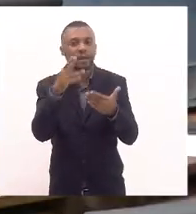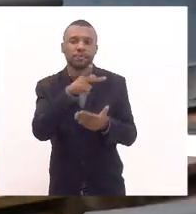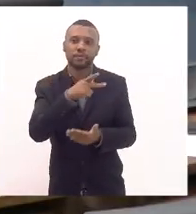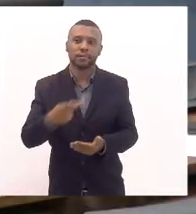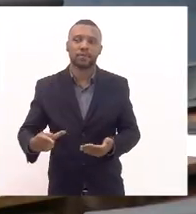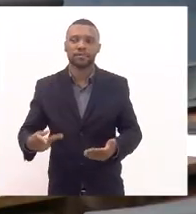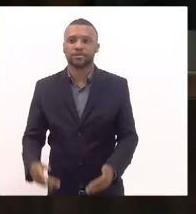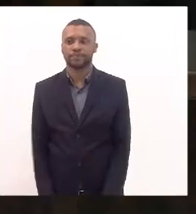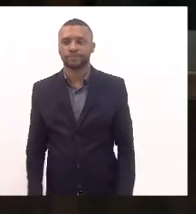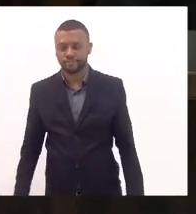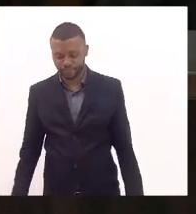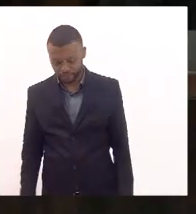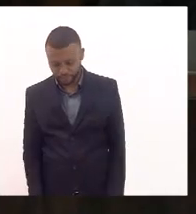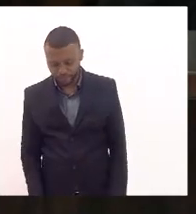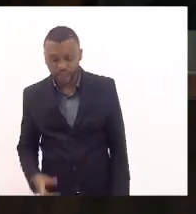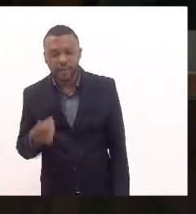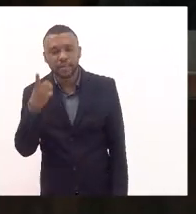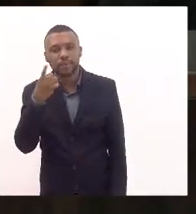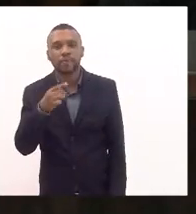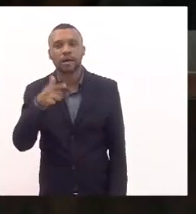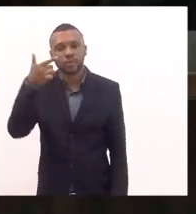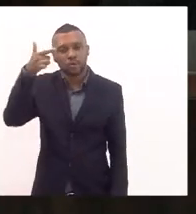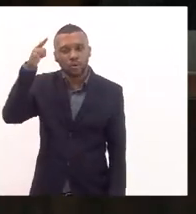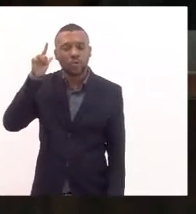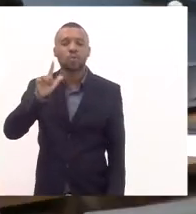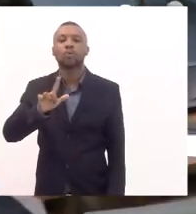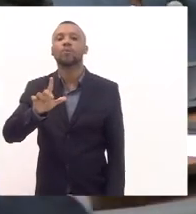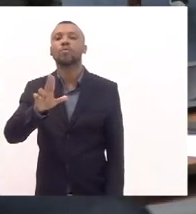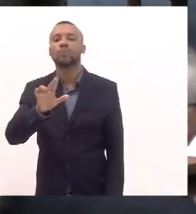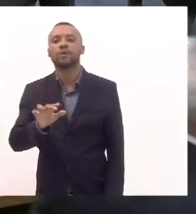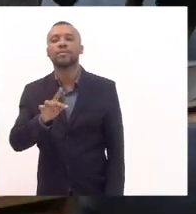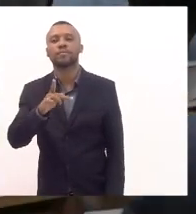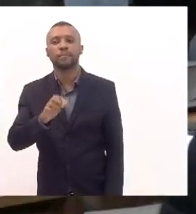o Deputado Luiz Paulo